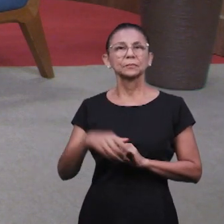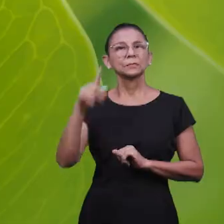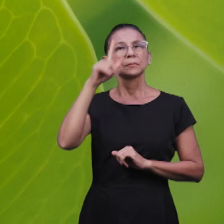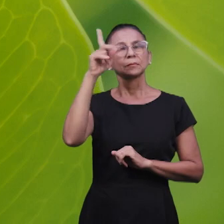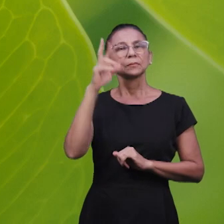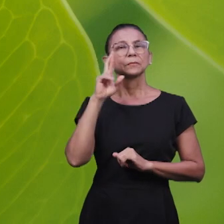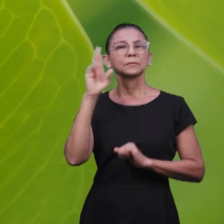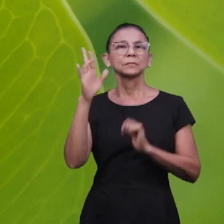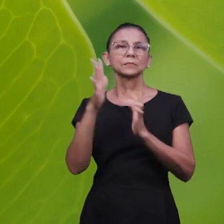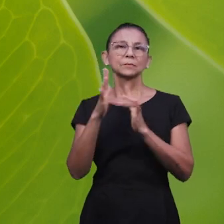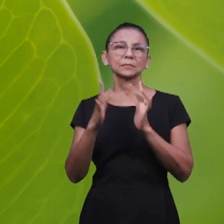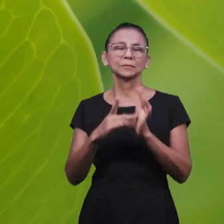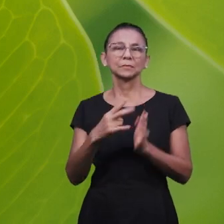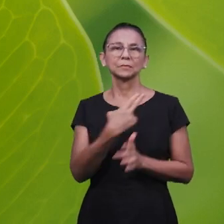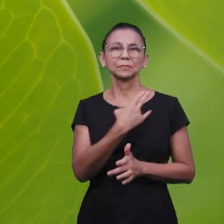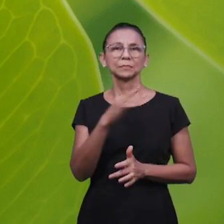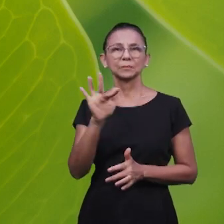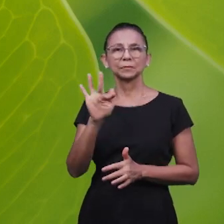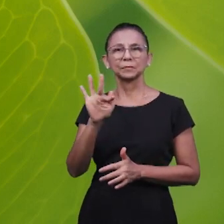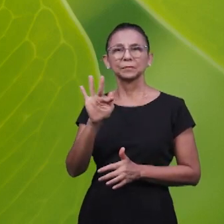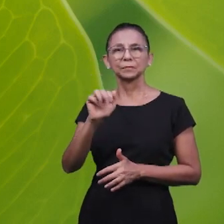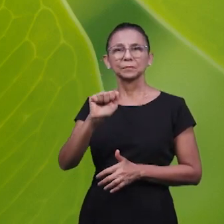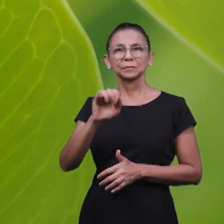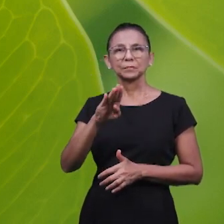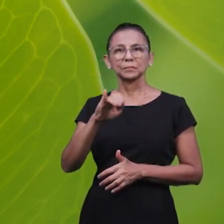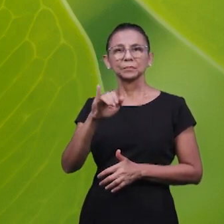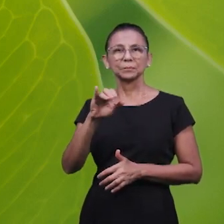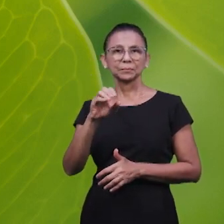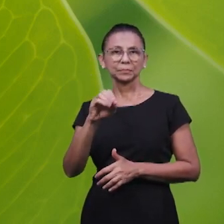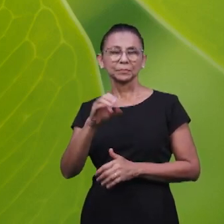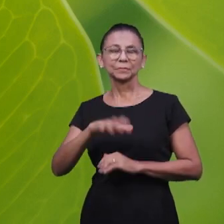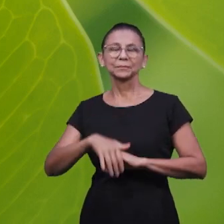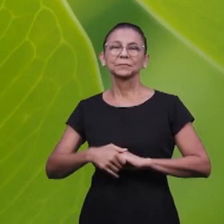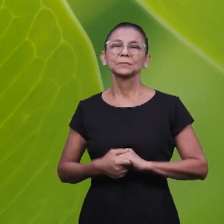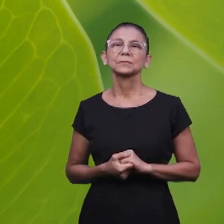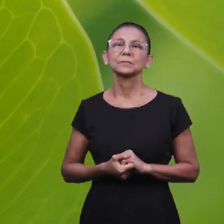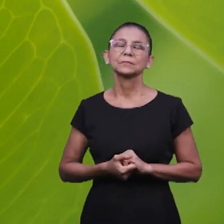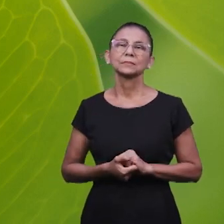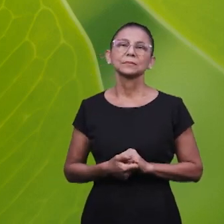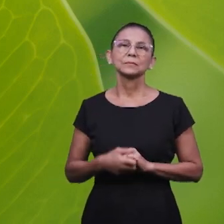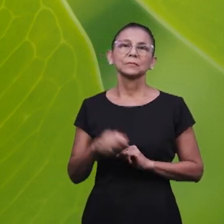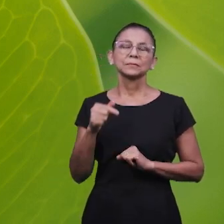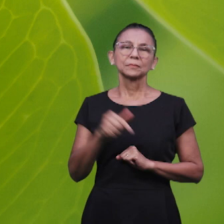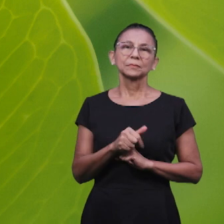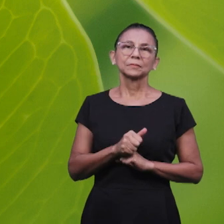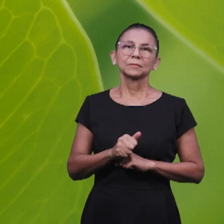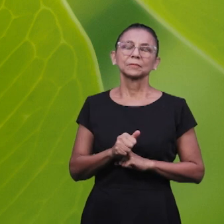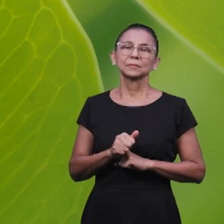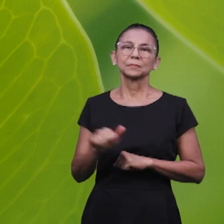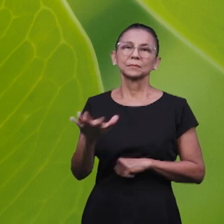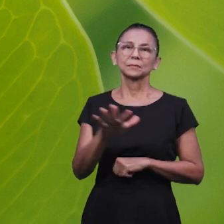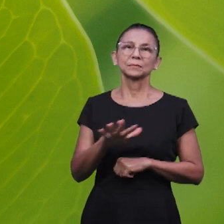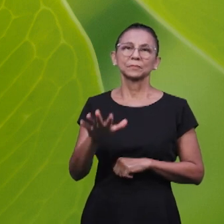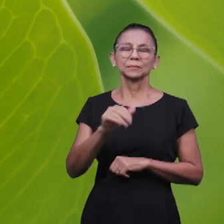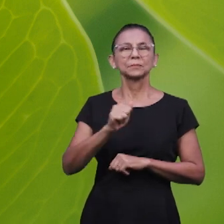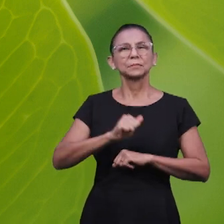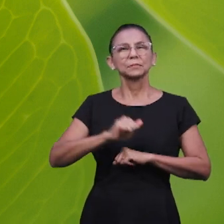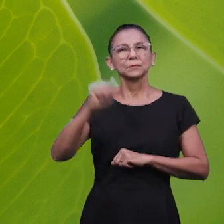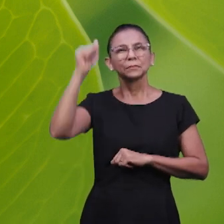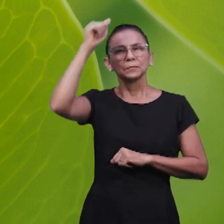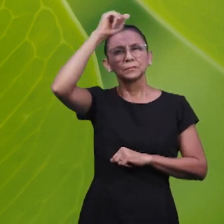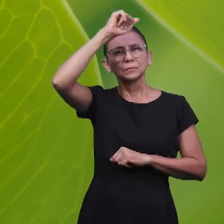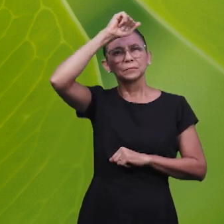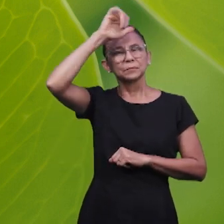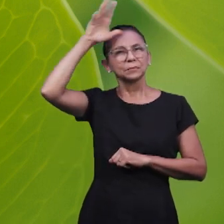assistir. A paz do Senhor Jesus, irmãos. Meu nome é Mariana, sou de Linhares, do bairro Conceição, Ministério Pastor Alex. Gostaria